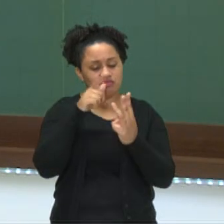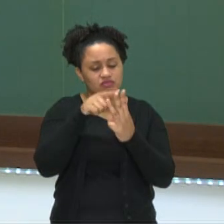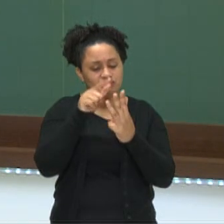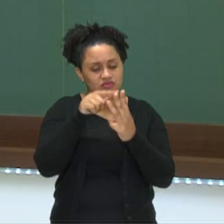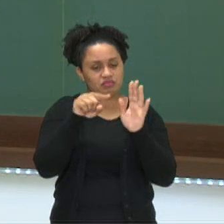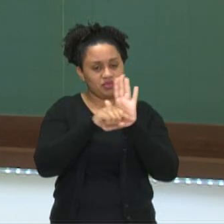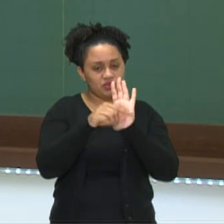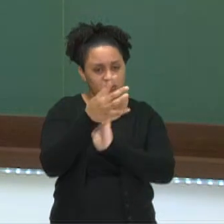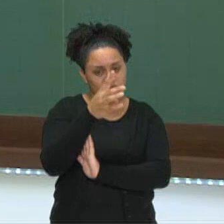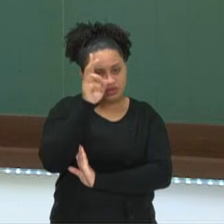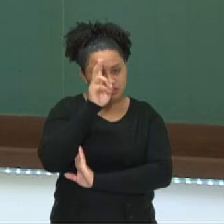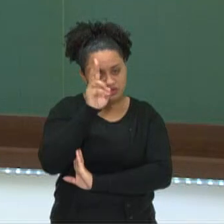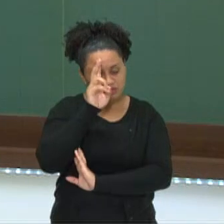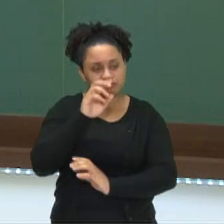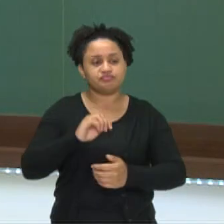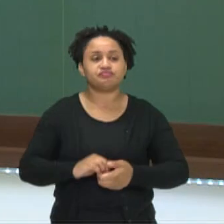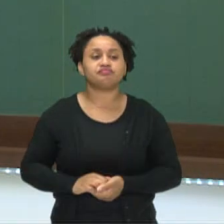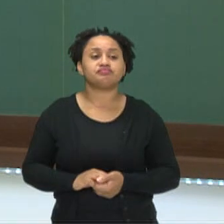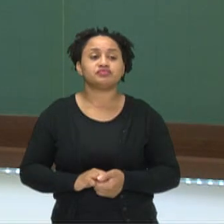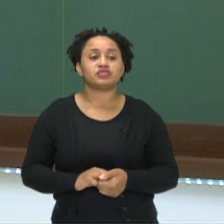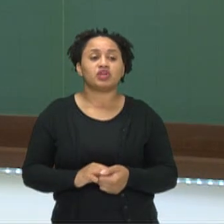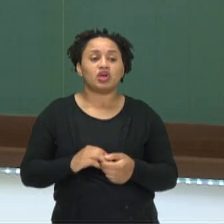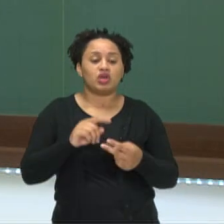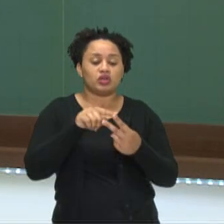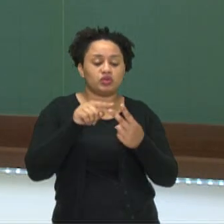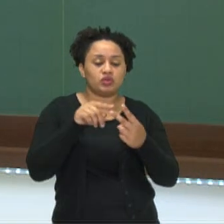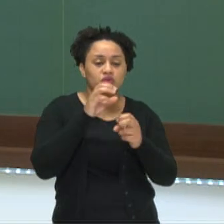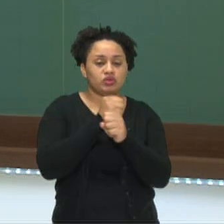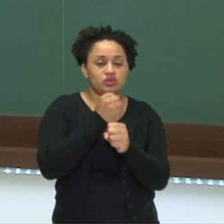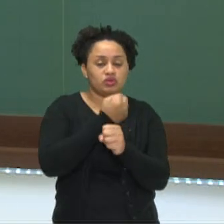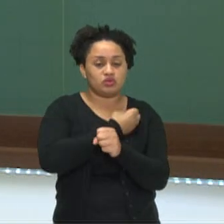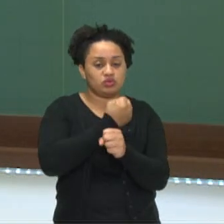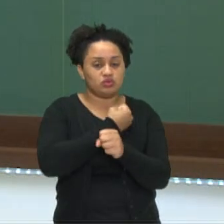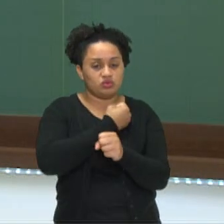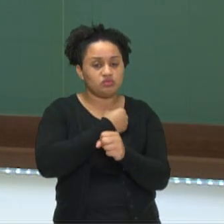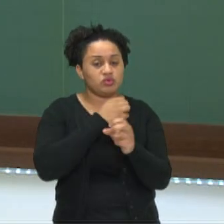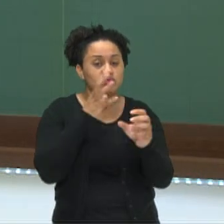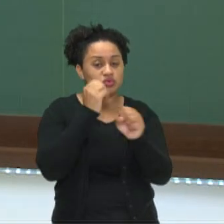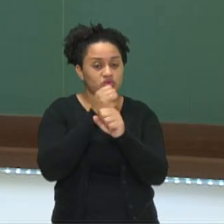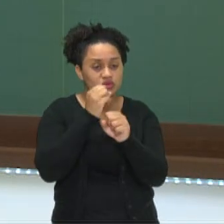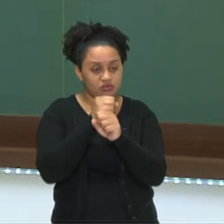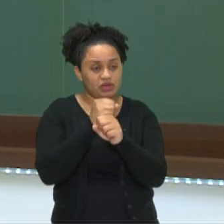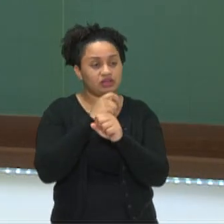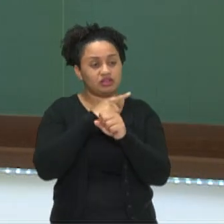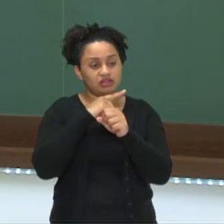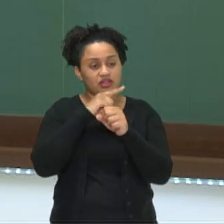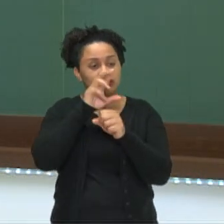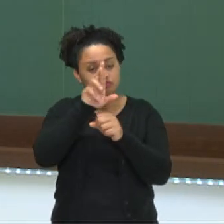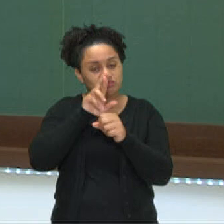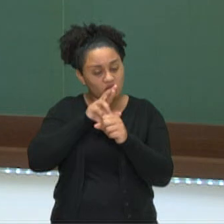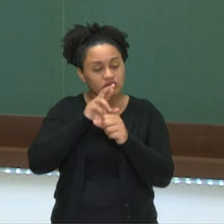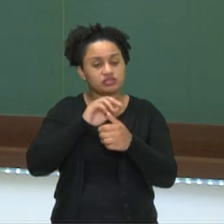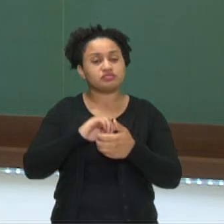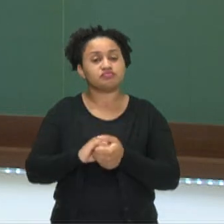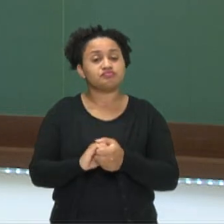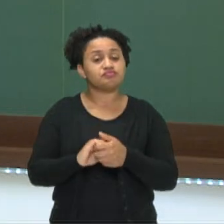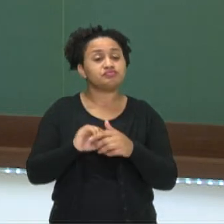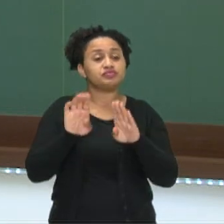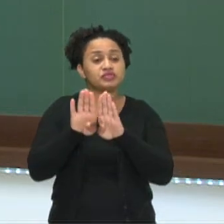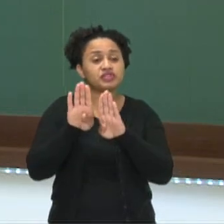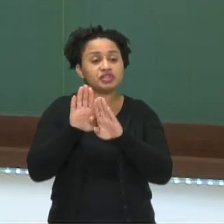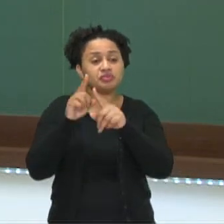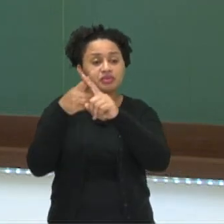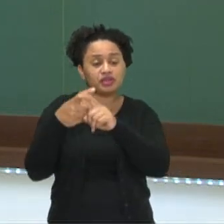Isso. Então, 2 números que somados dão esse termo central, que é menos 4, e que multiplicados dão o